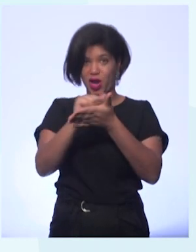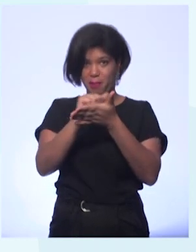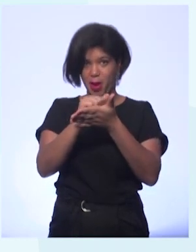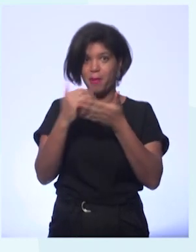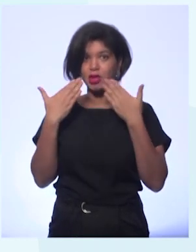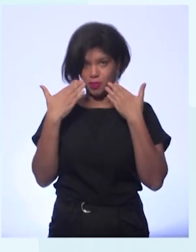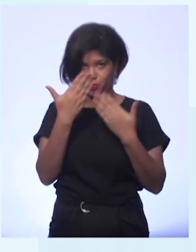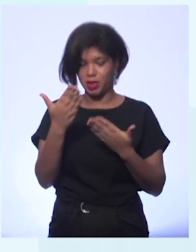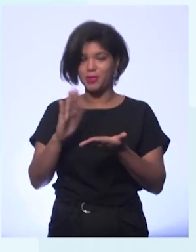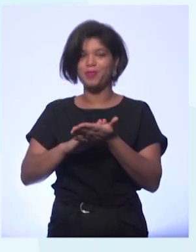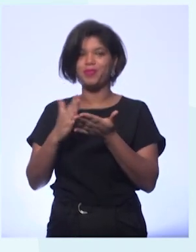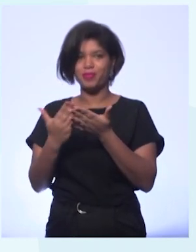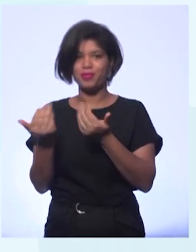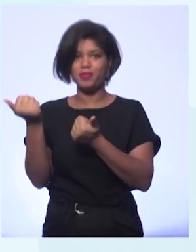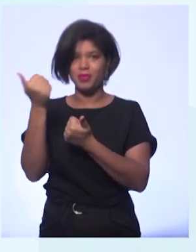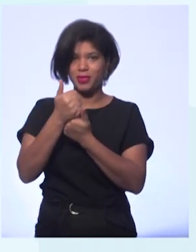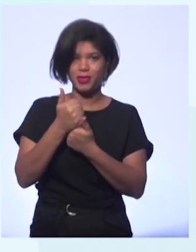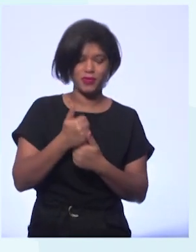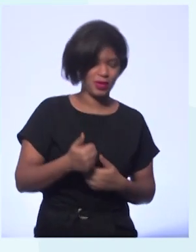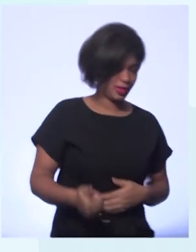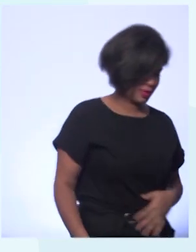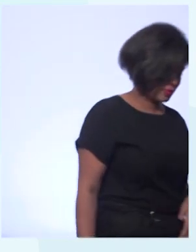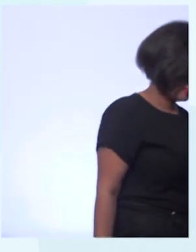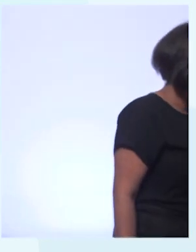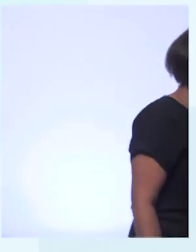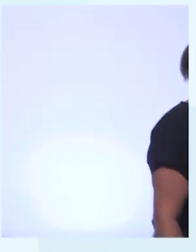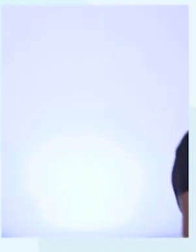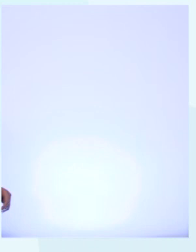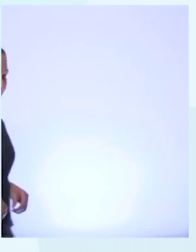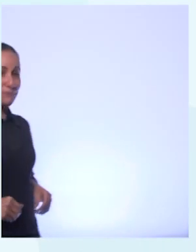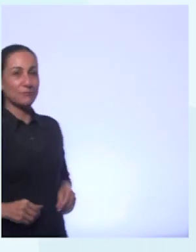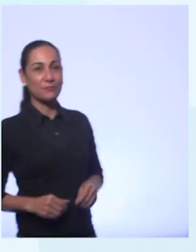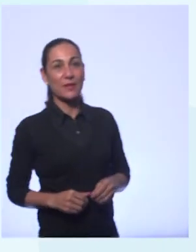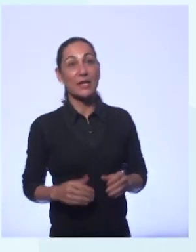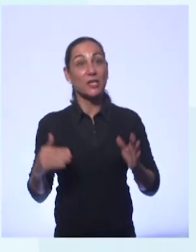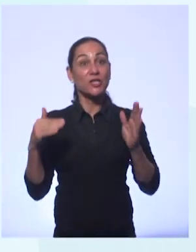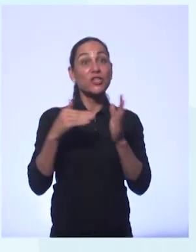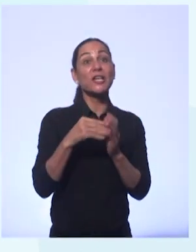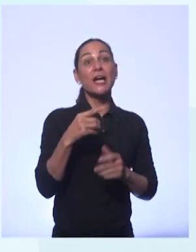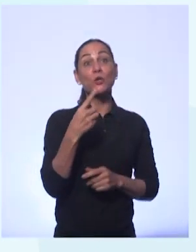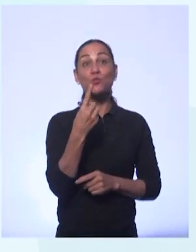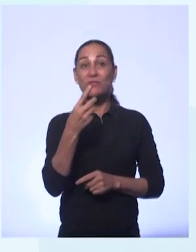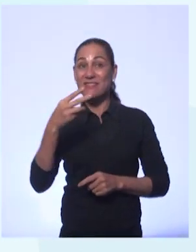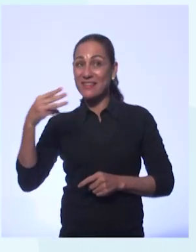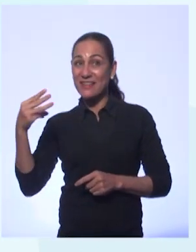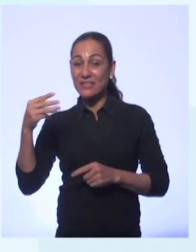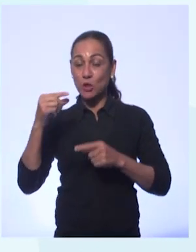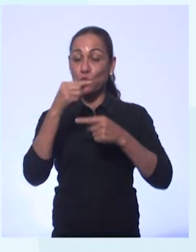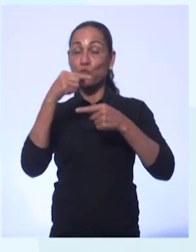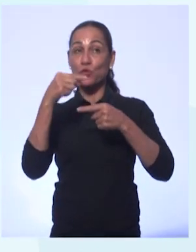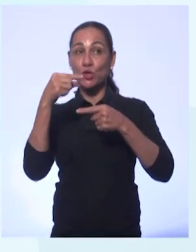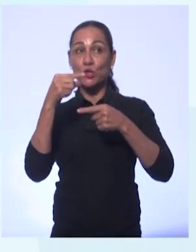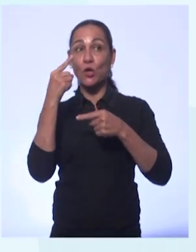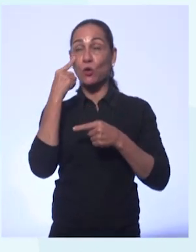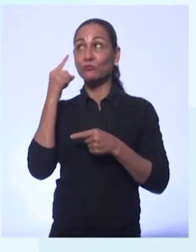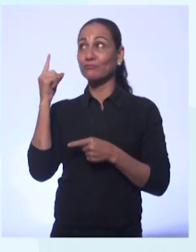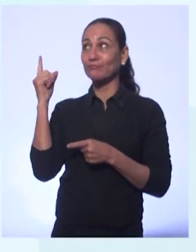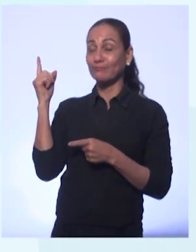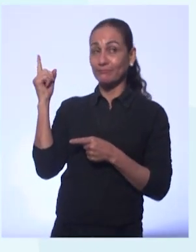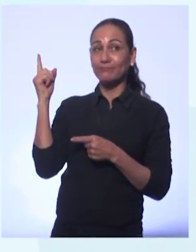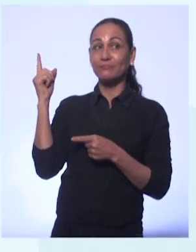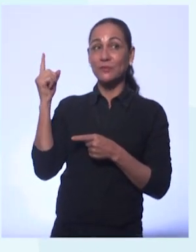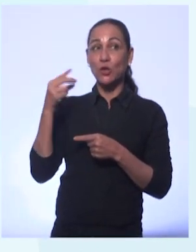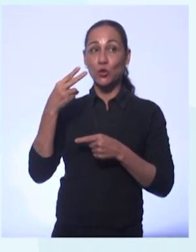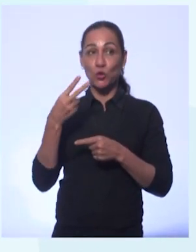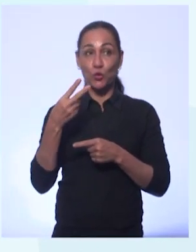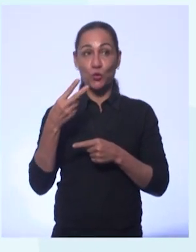vocês. Olha o segredinho. A gente quer chegar nesse 13, certo? Que é o número de cima. Se você olhar a sua forma mista, que é essa parte aqui, ó, 2 inteiros e 3 quintos,